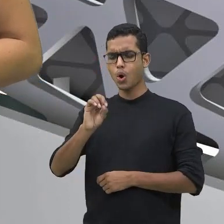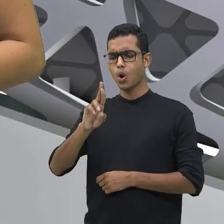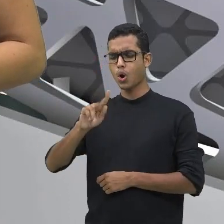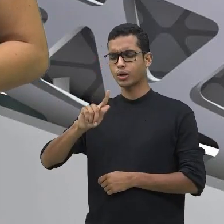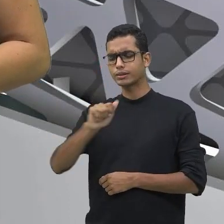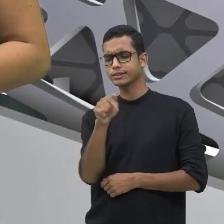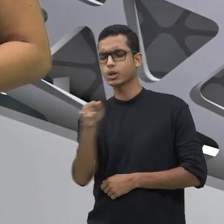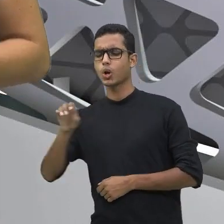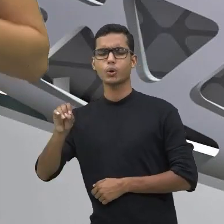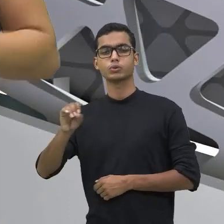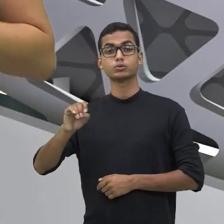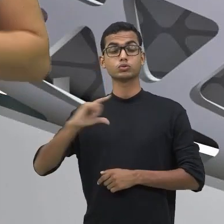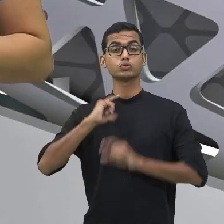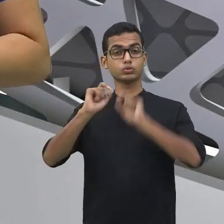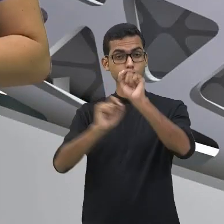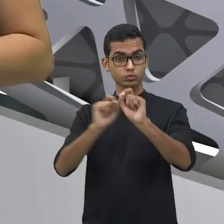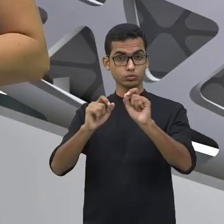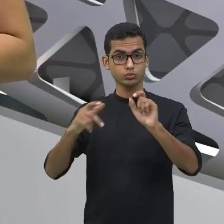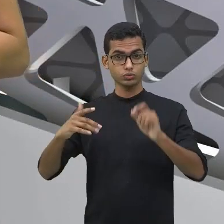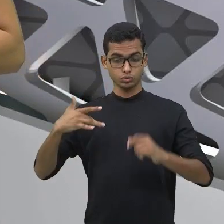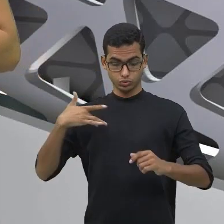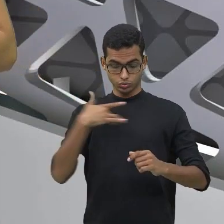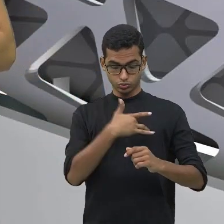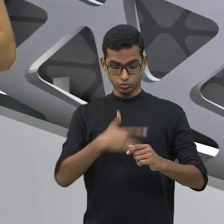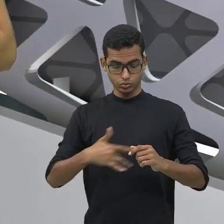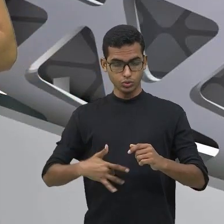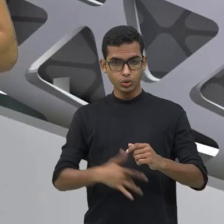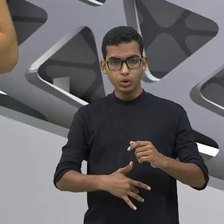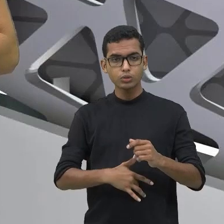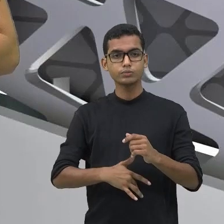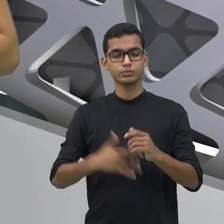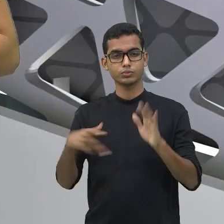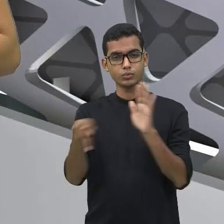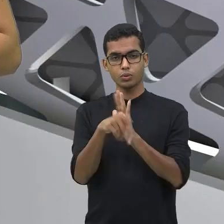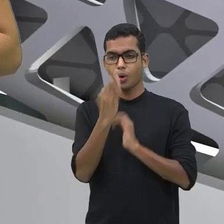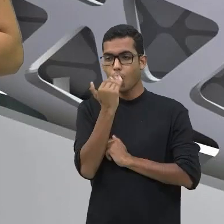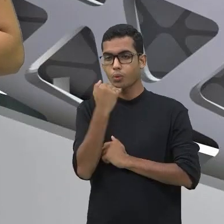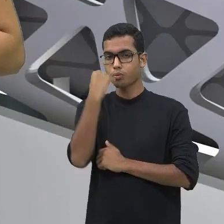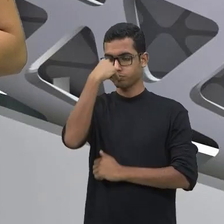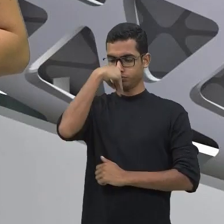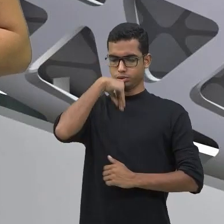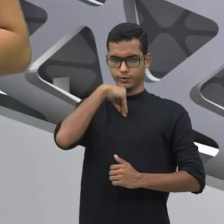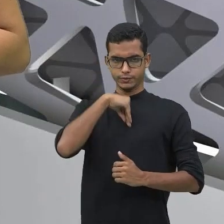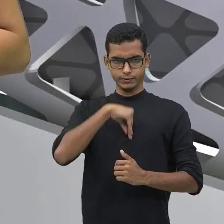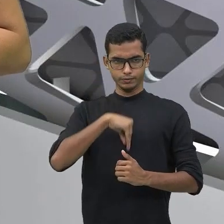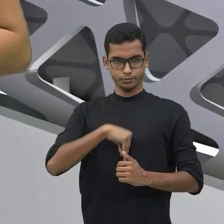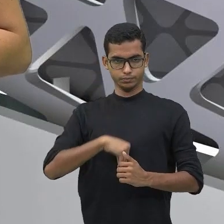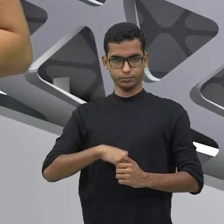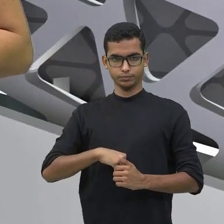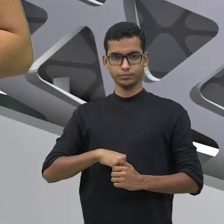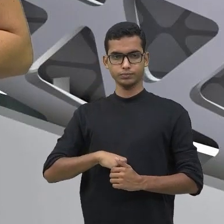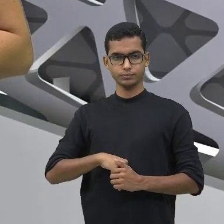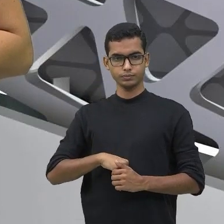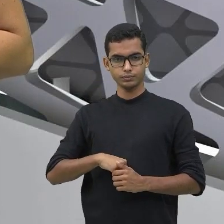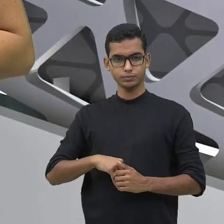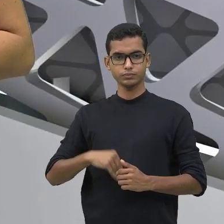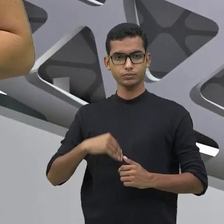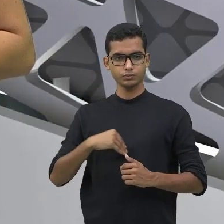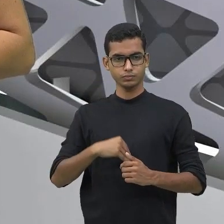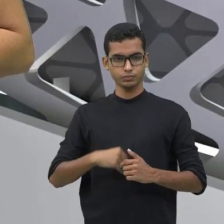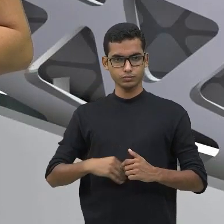alimento vai passar. O alimento passa por aqui, pela boca, nessa ordem. Faringe,